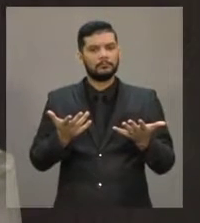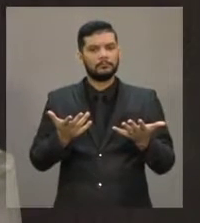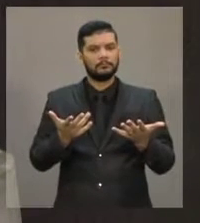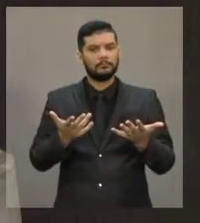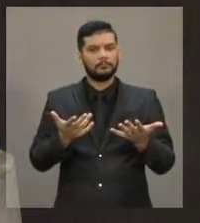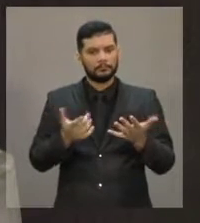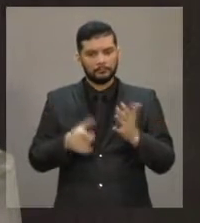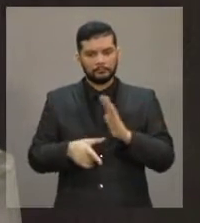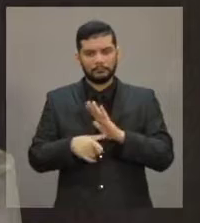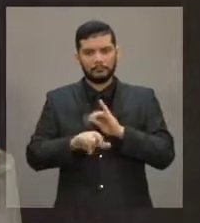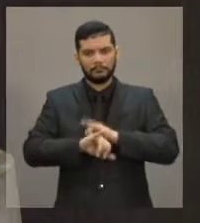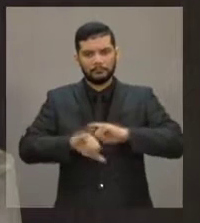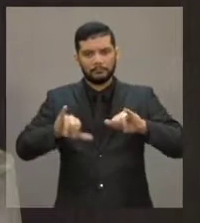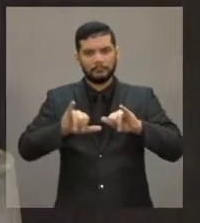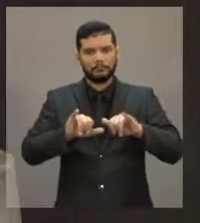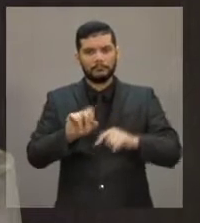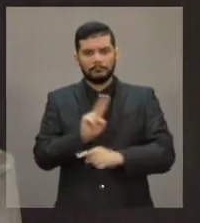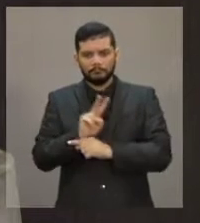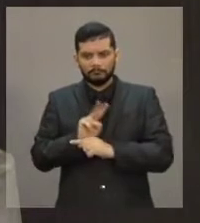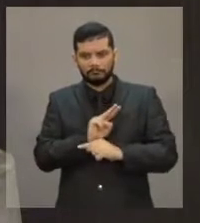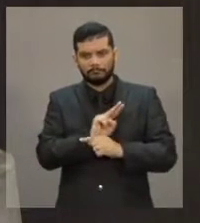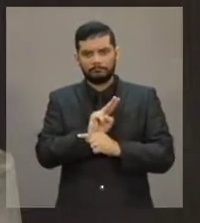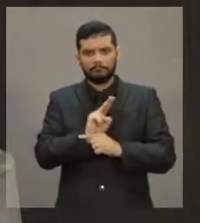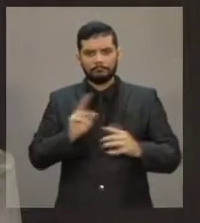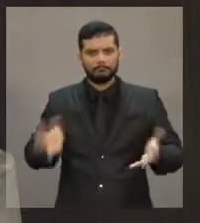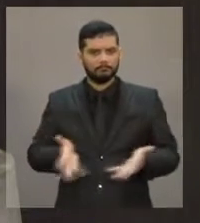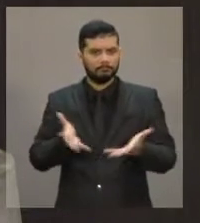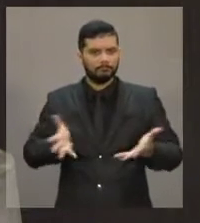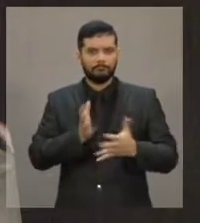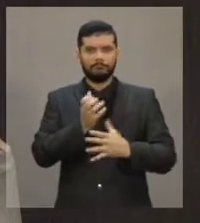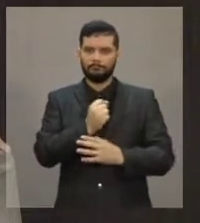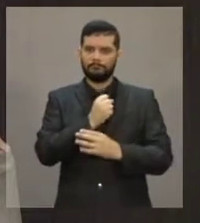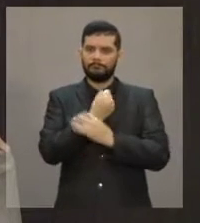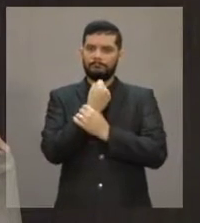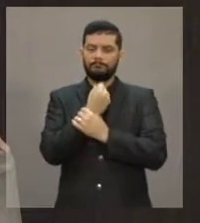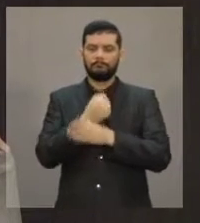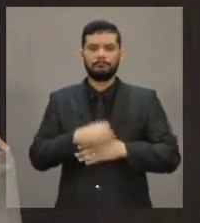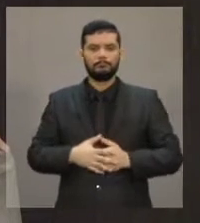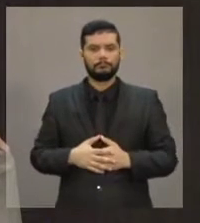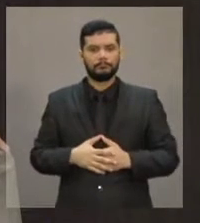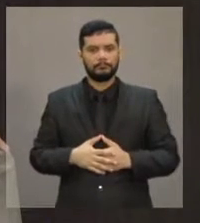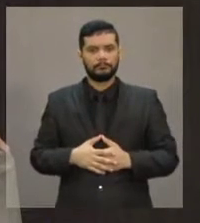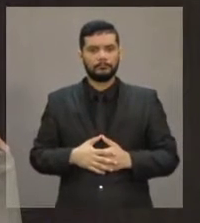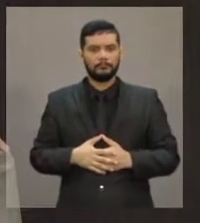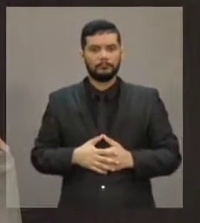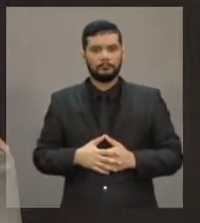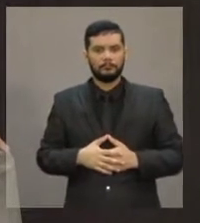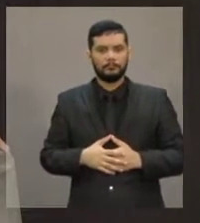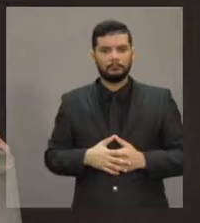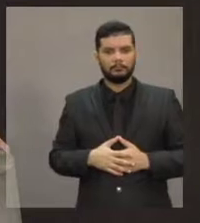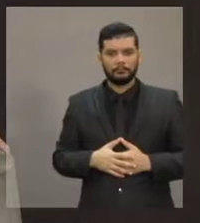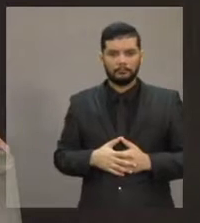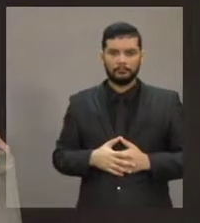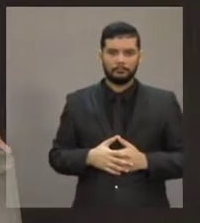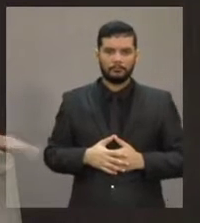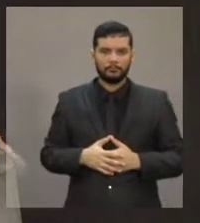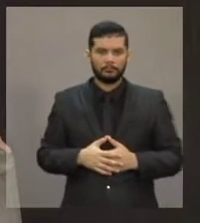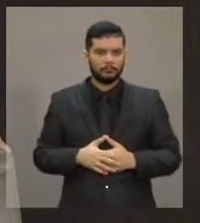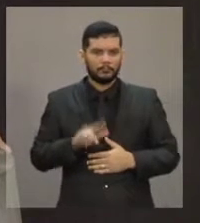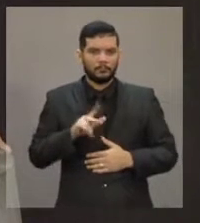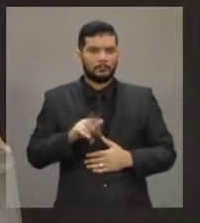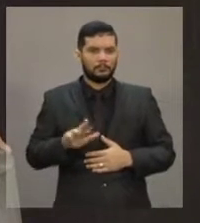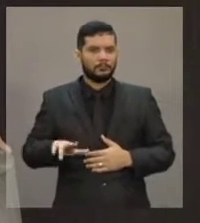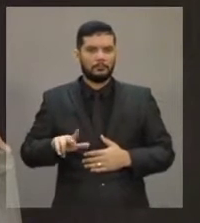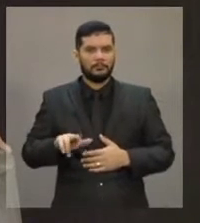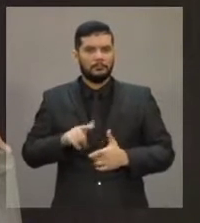de prevenção, de promoção e de proteção. Não se trata de um